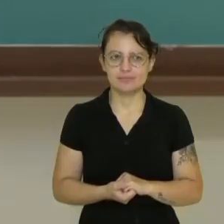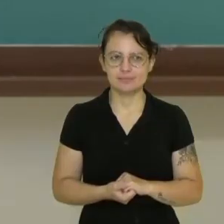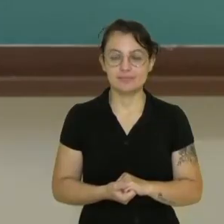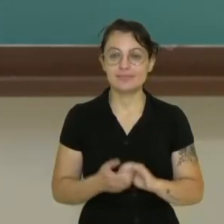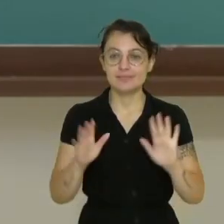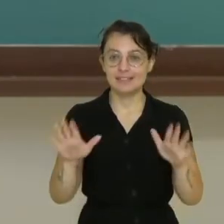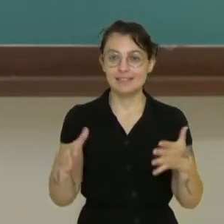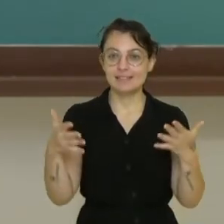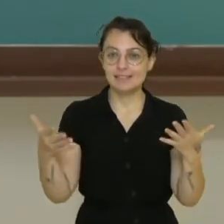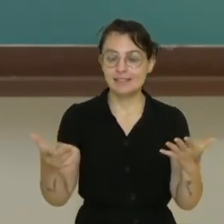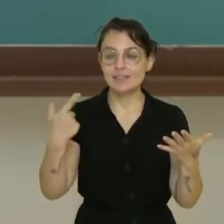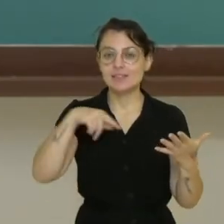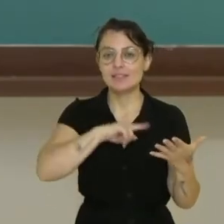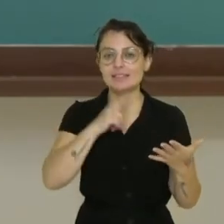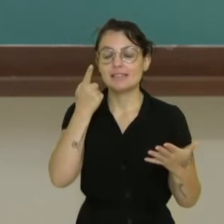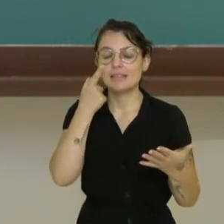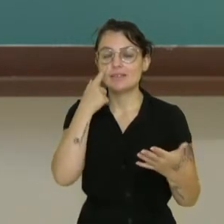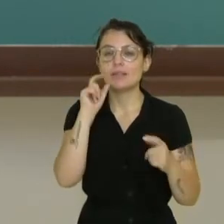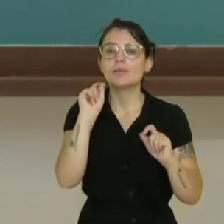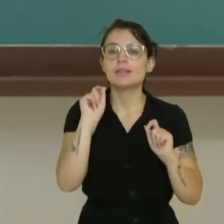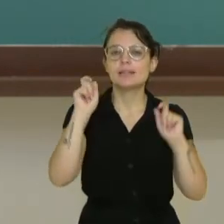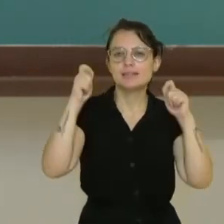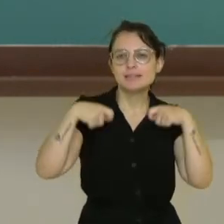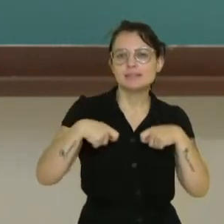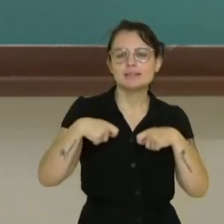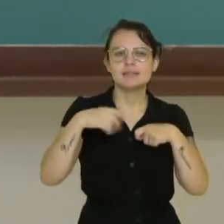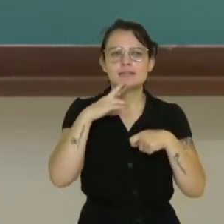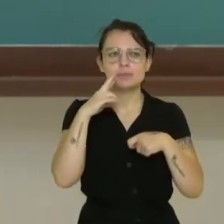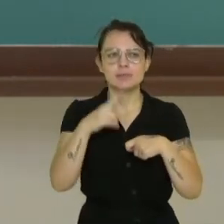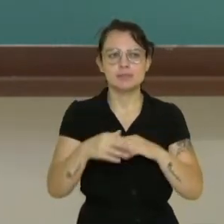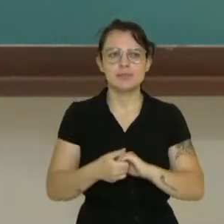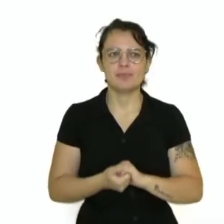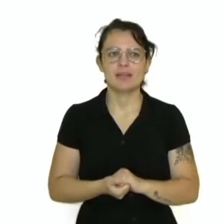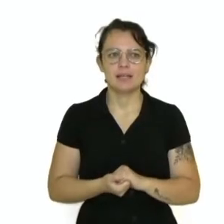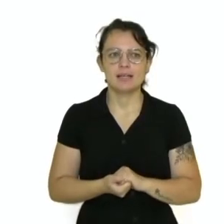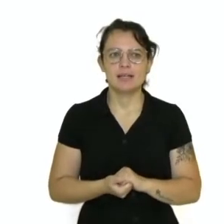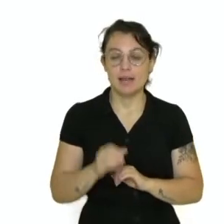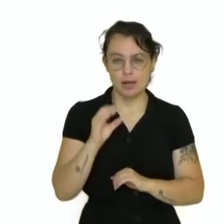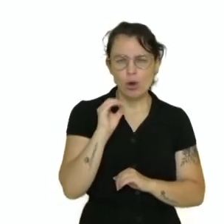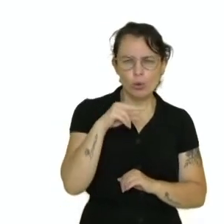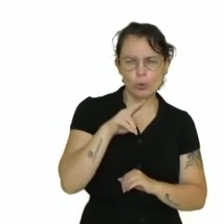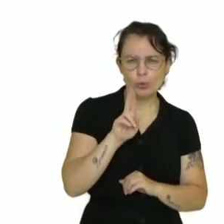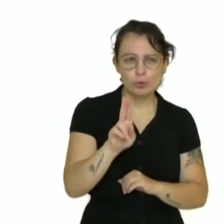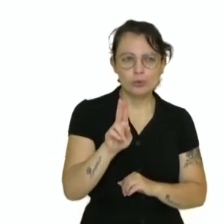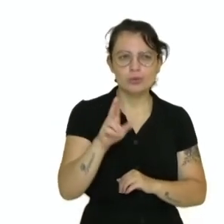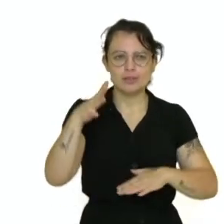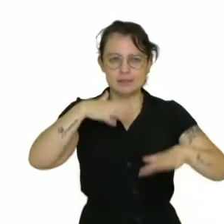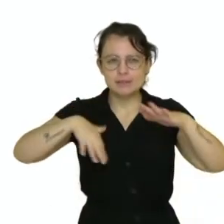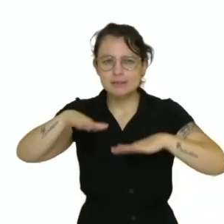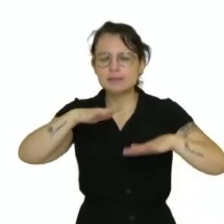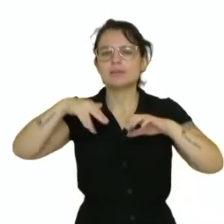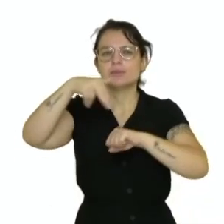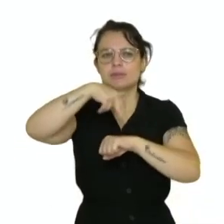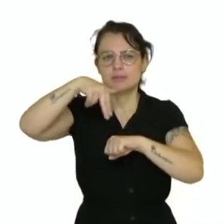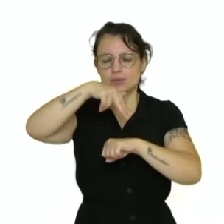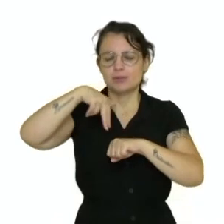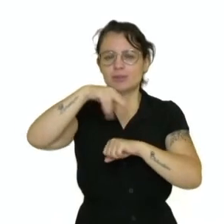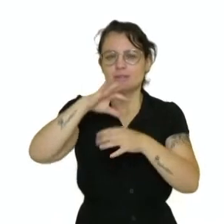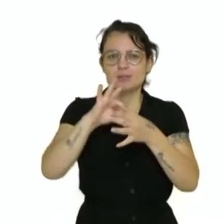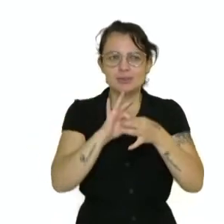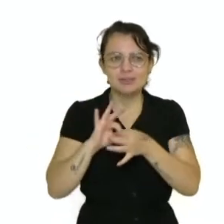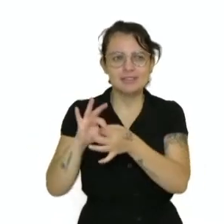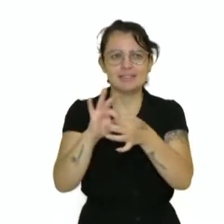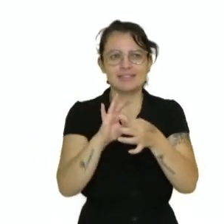Bem, vamos ver como fica a possível resposta dessa atividade? A ONU, Organização das Nações Unidas,